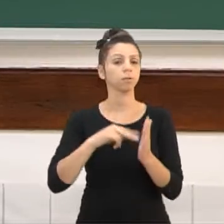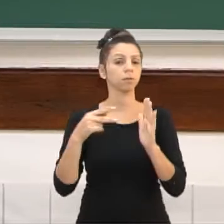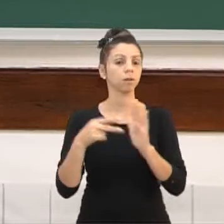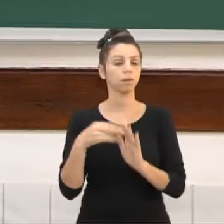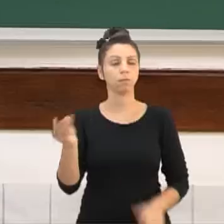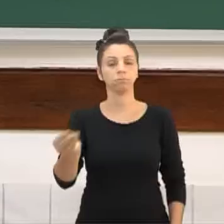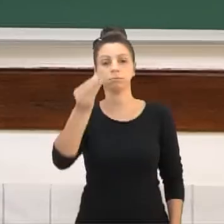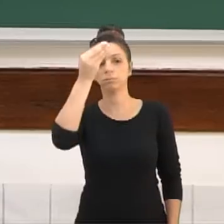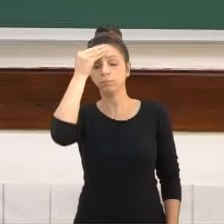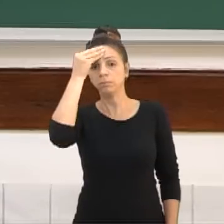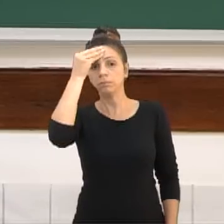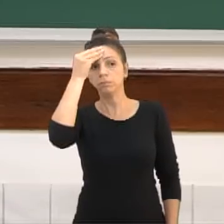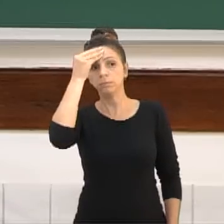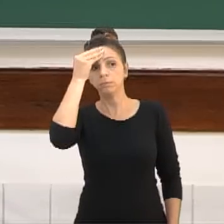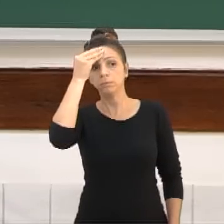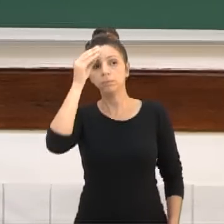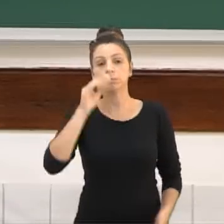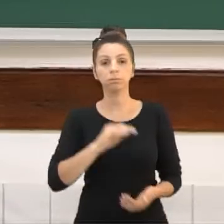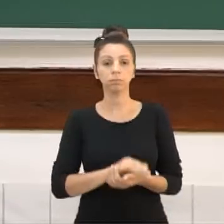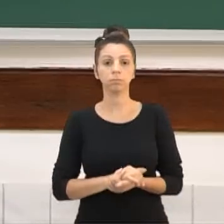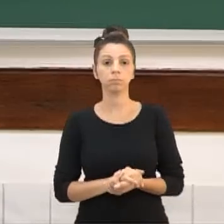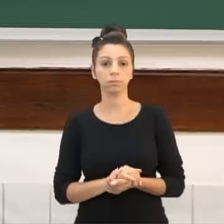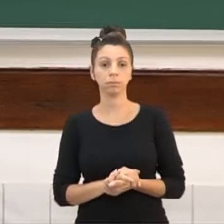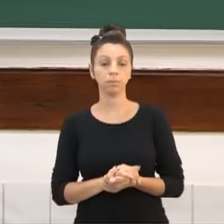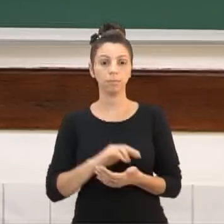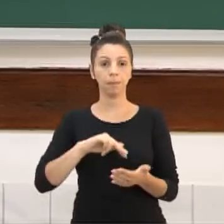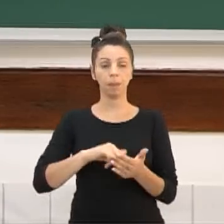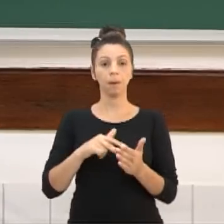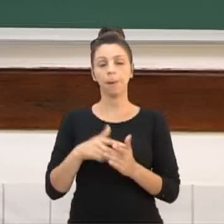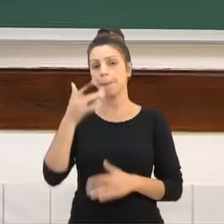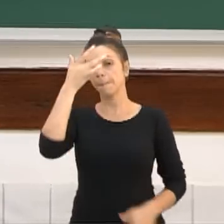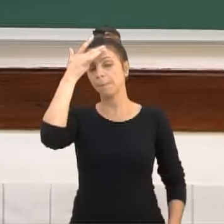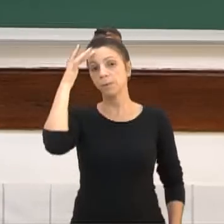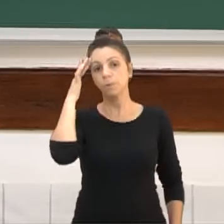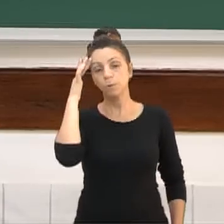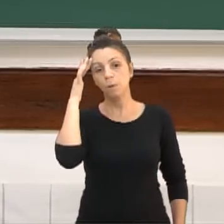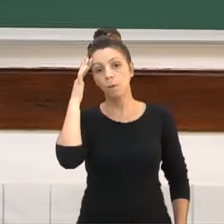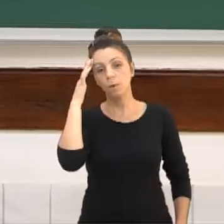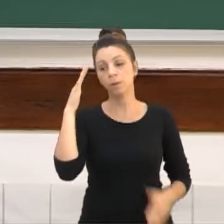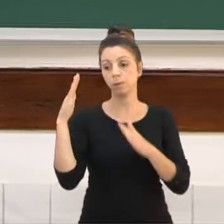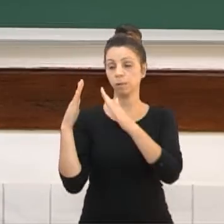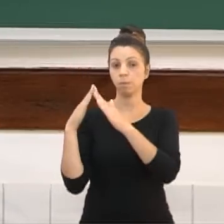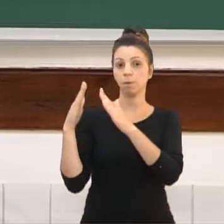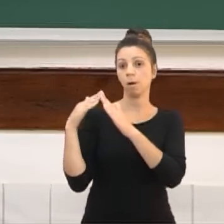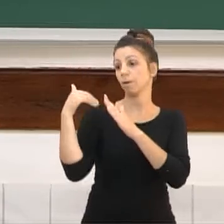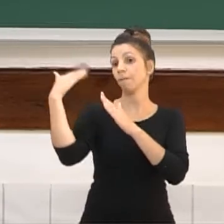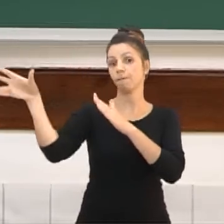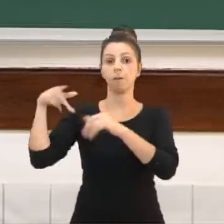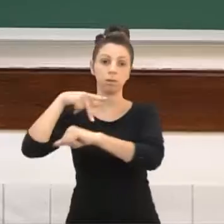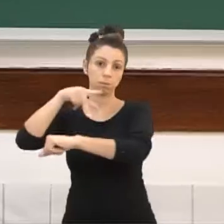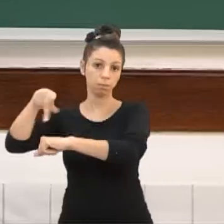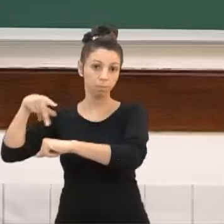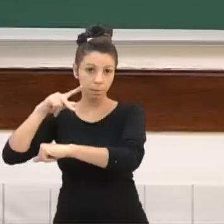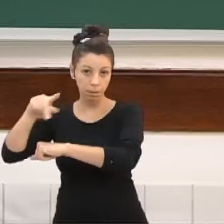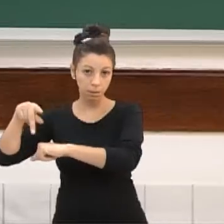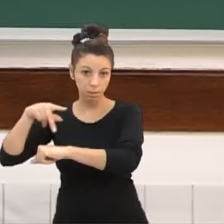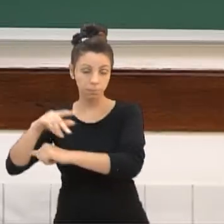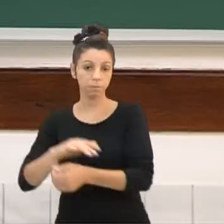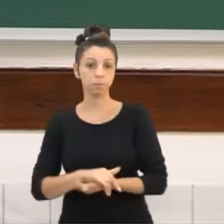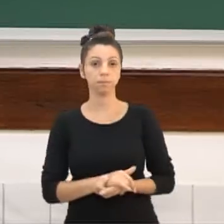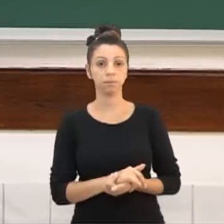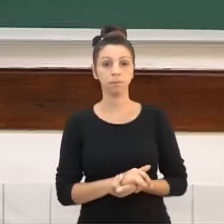significa, né? Estrangeirismo tem alguma coisa a ver com o estrangeiro? Alguém que veio do estrangeiro e trouxe para nós uma palavra